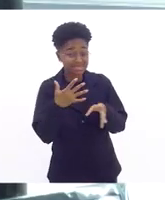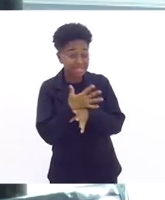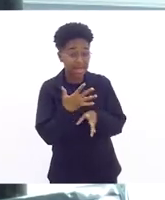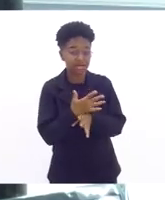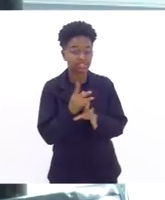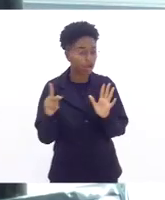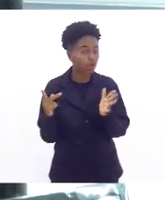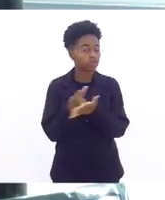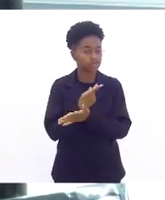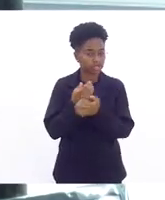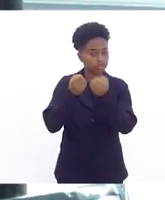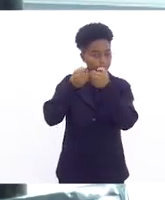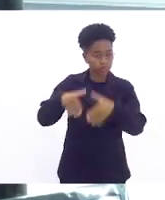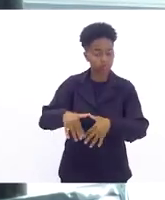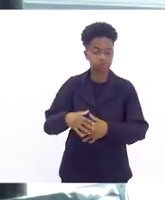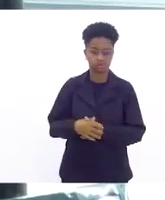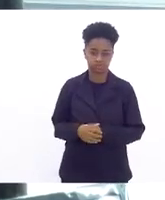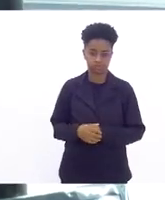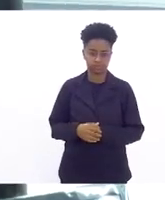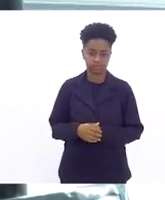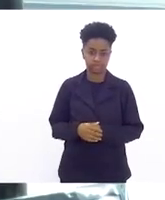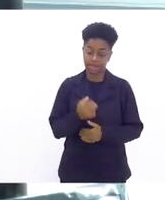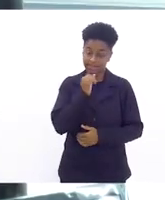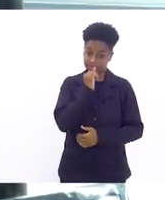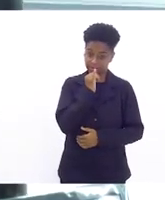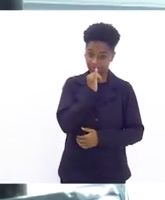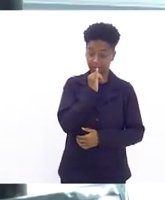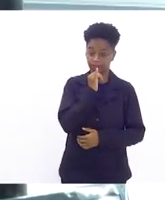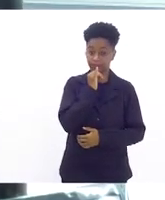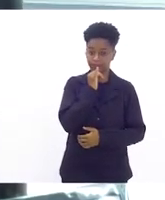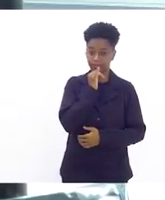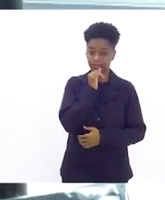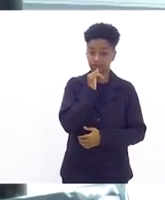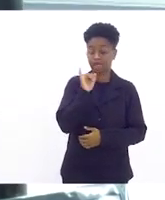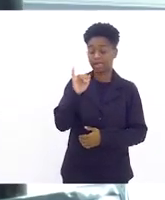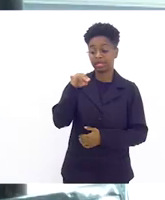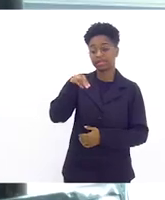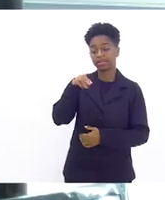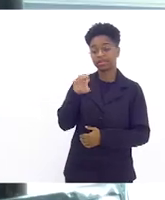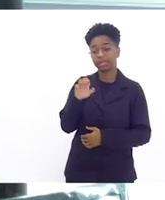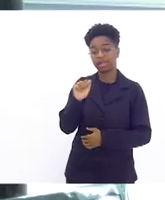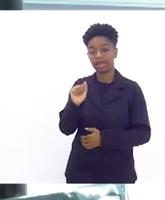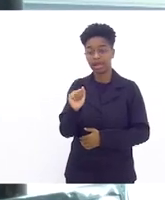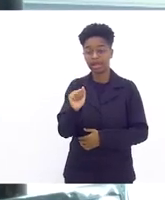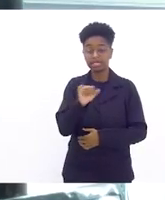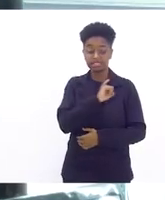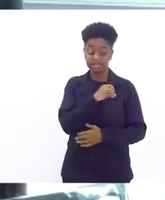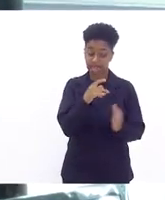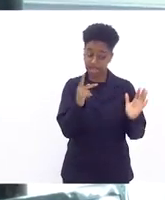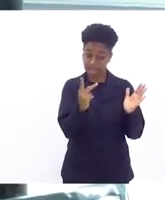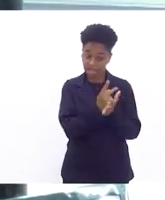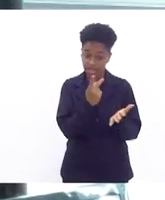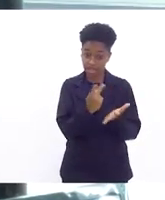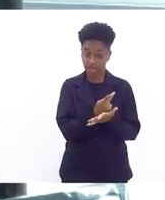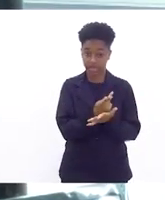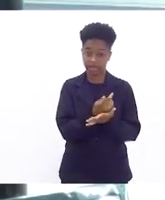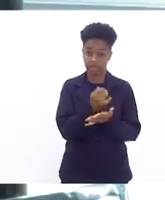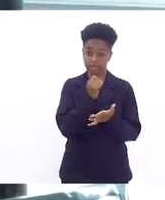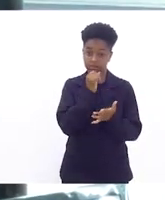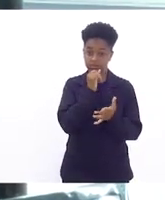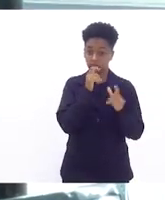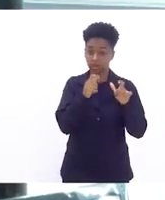acontecem o impacto quando a gente por exemplo é quando o Enéa efetua uma infração no município de Miguel